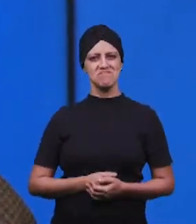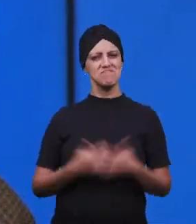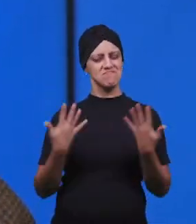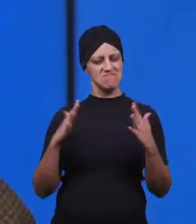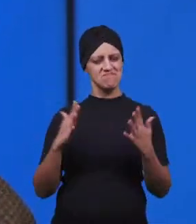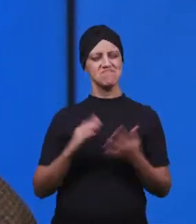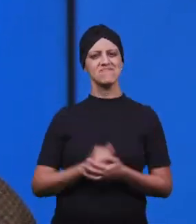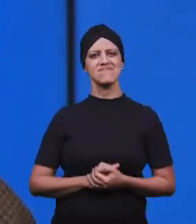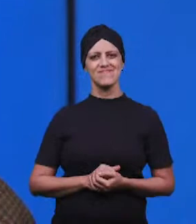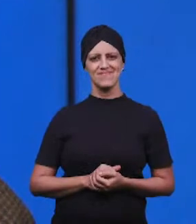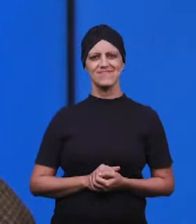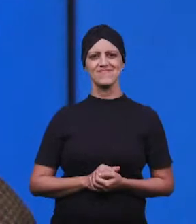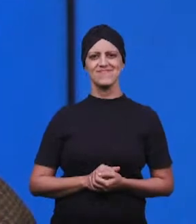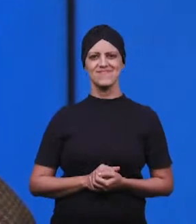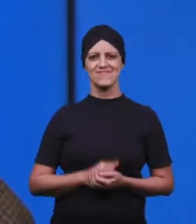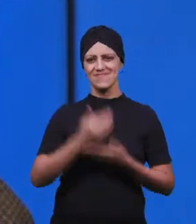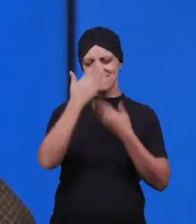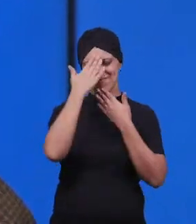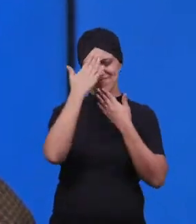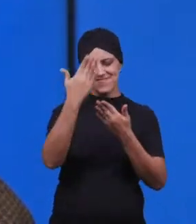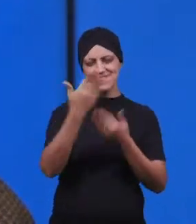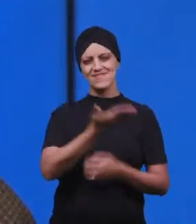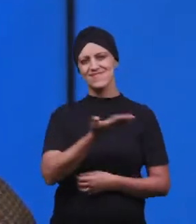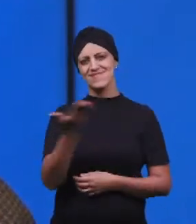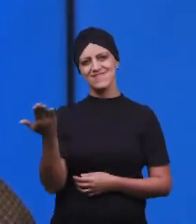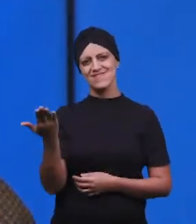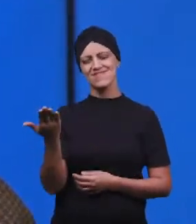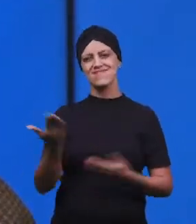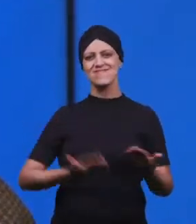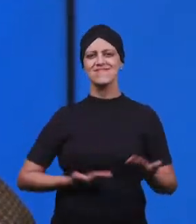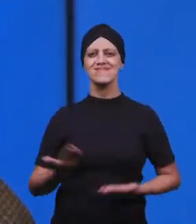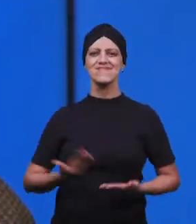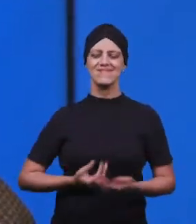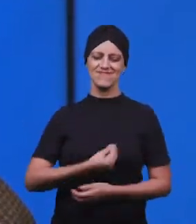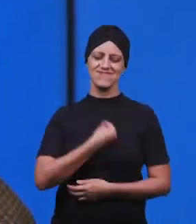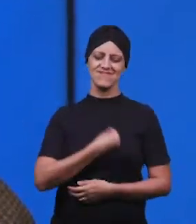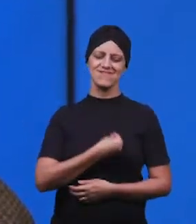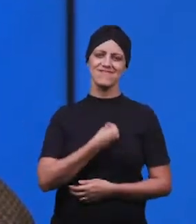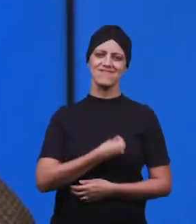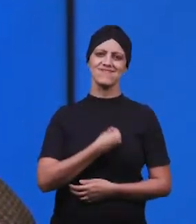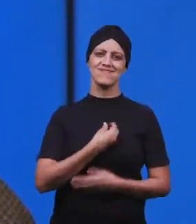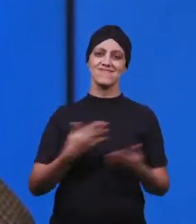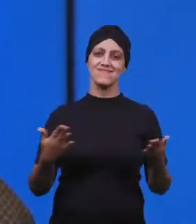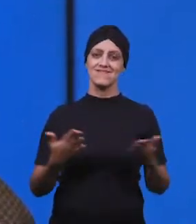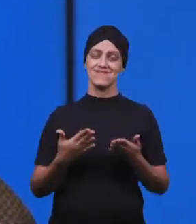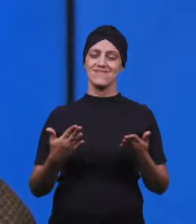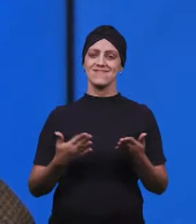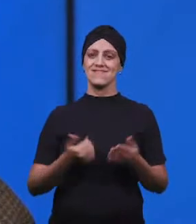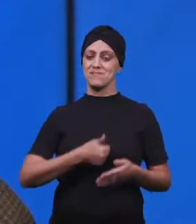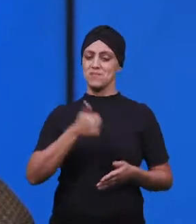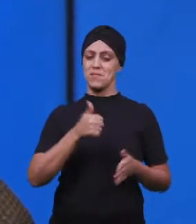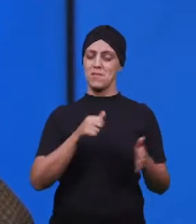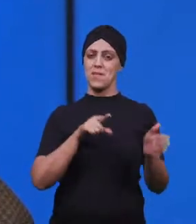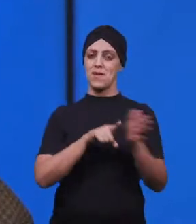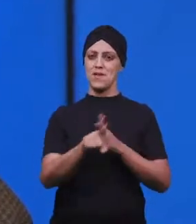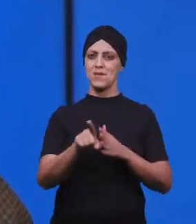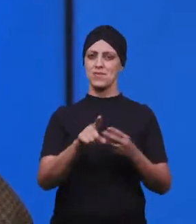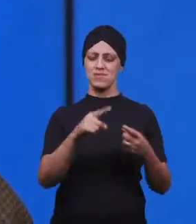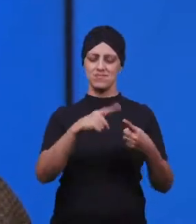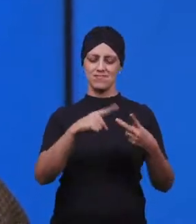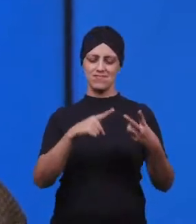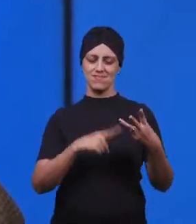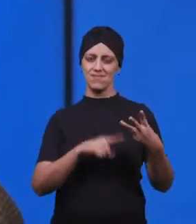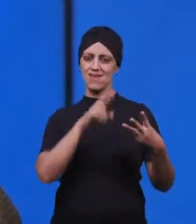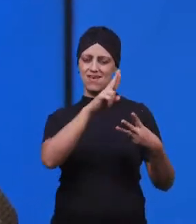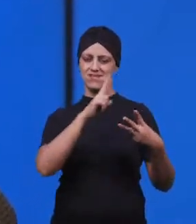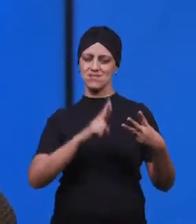isso. Ela respondeu a pergunta 1, letra A. Obrigado aos irmãos e às irmãs pela participação nessa primeira pergunta,